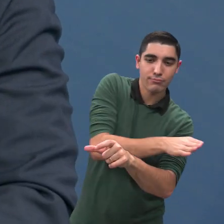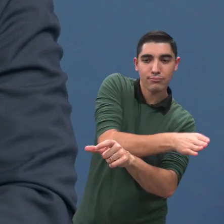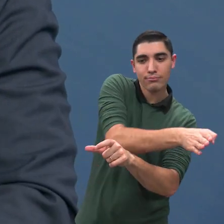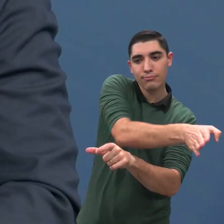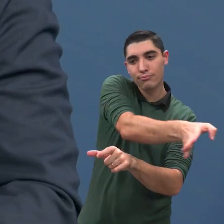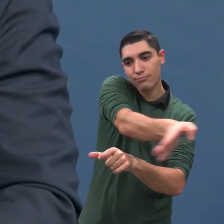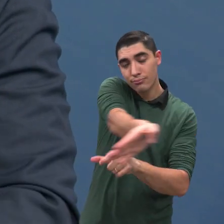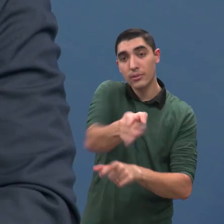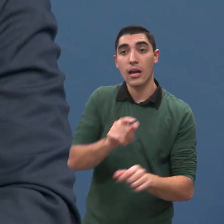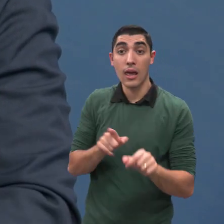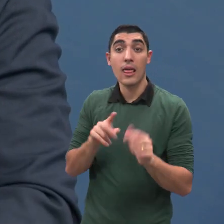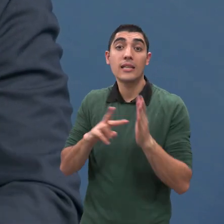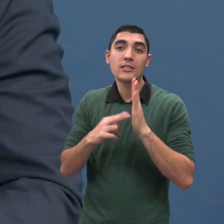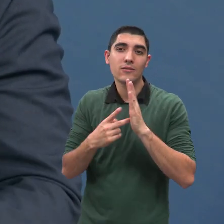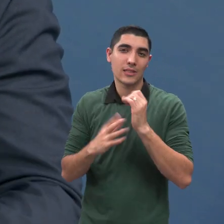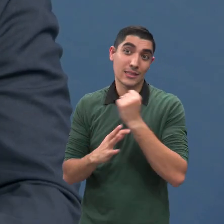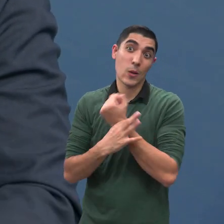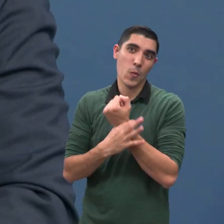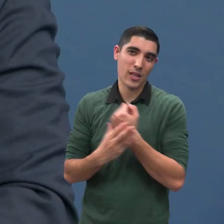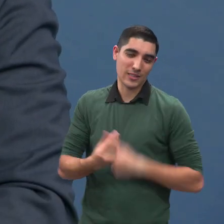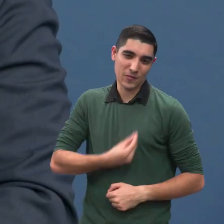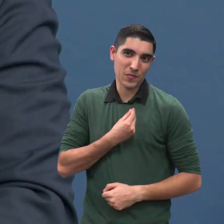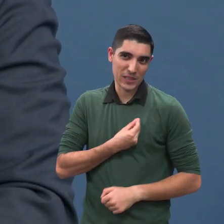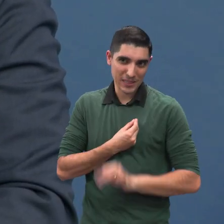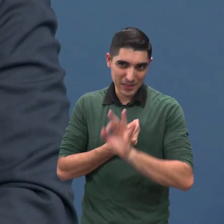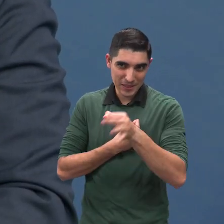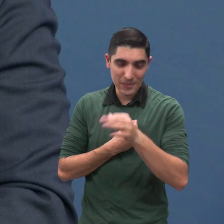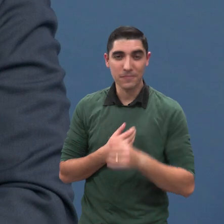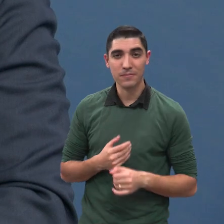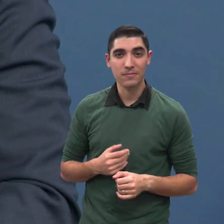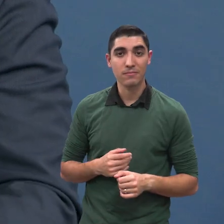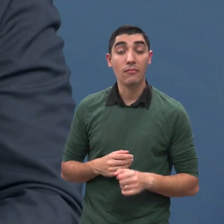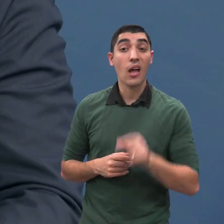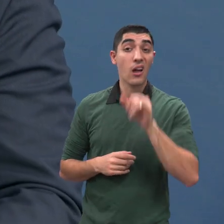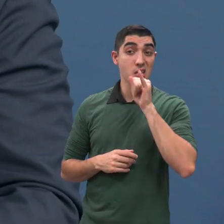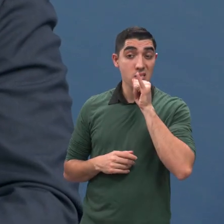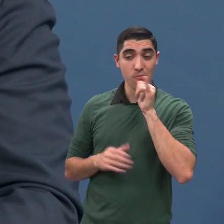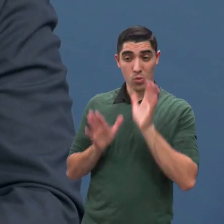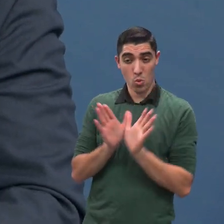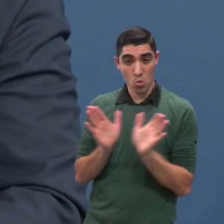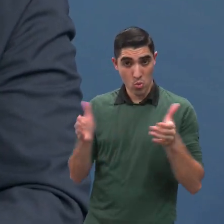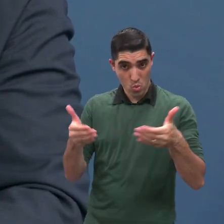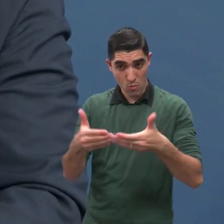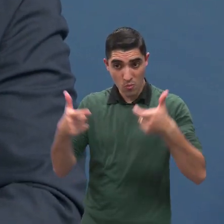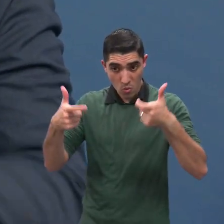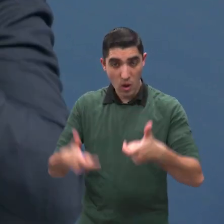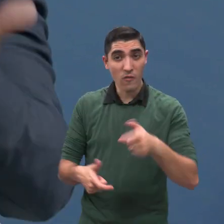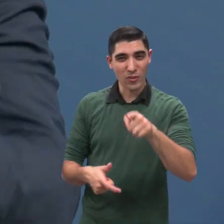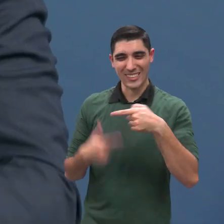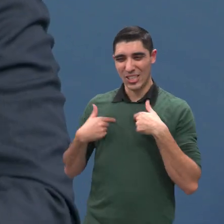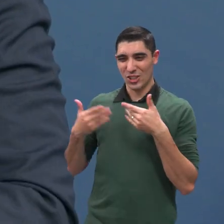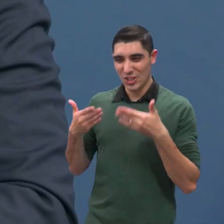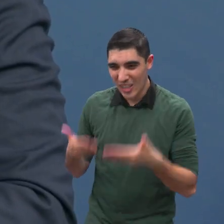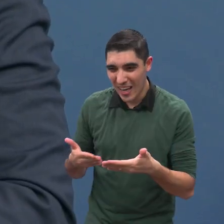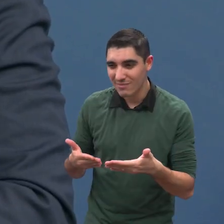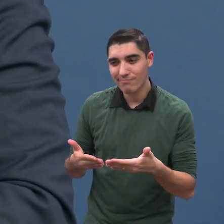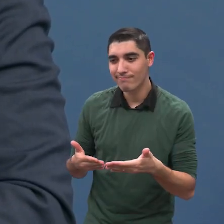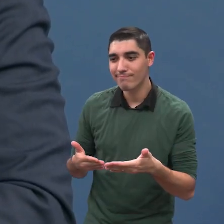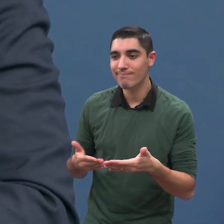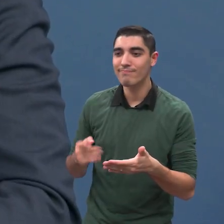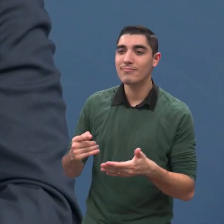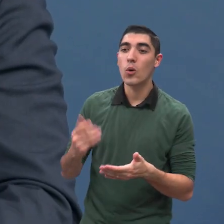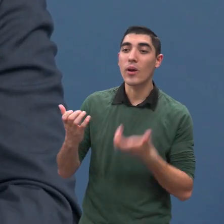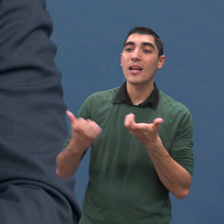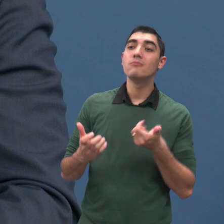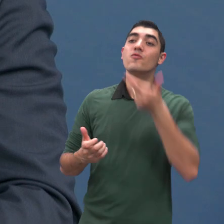segurança, de risco de vida, né? Você chega num condomínio, você tem que dar a volta por ele para passar para o outro lado, né?